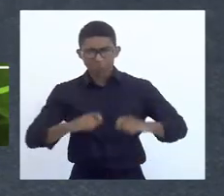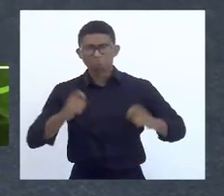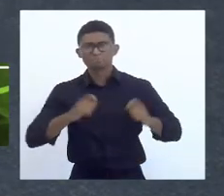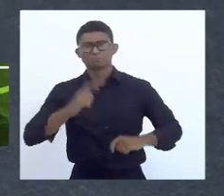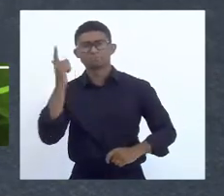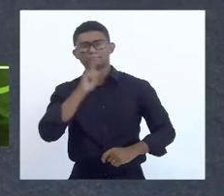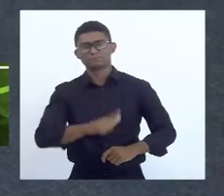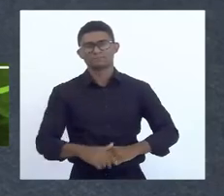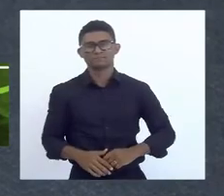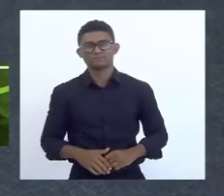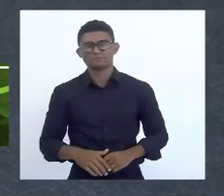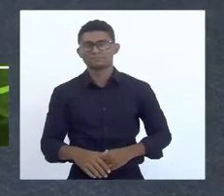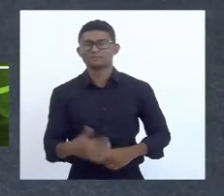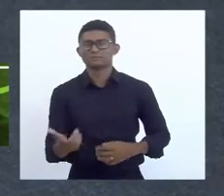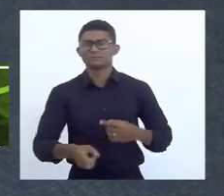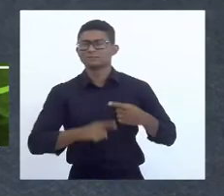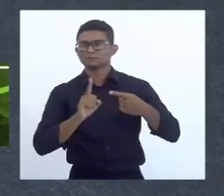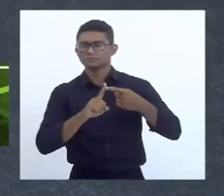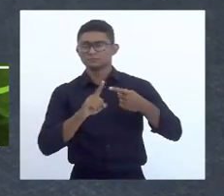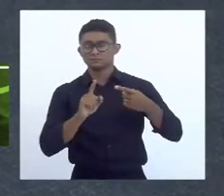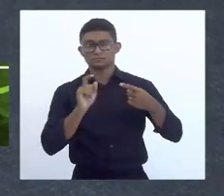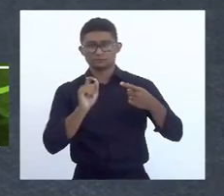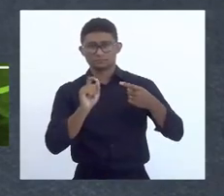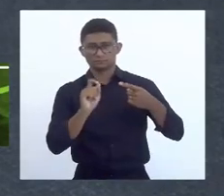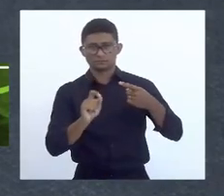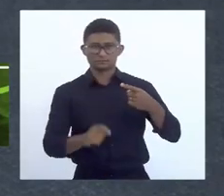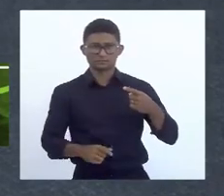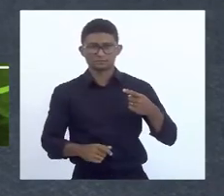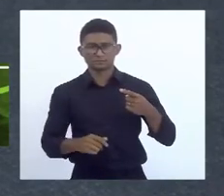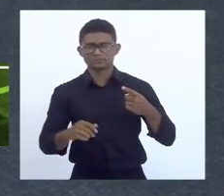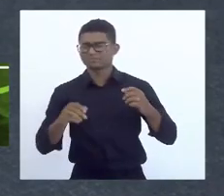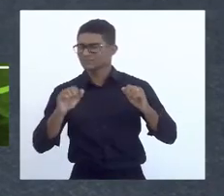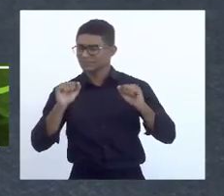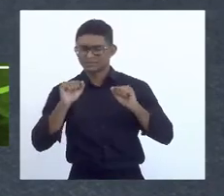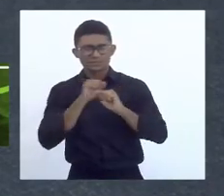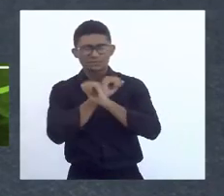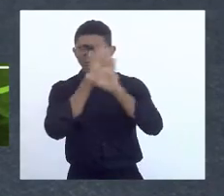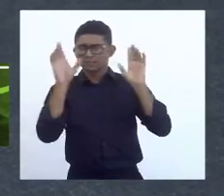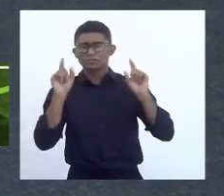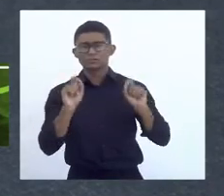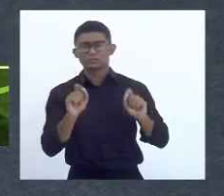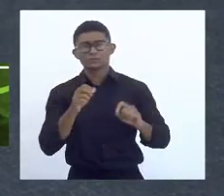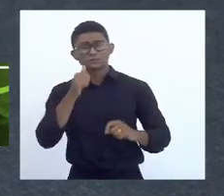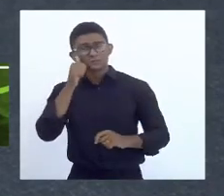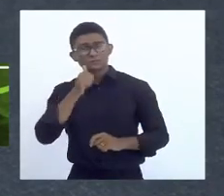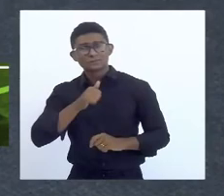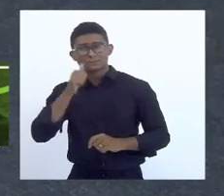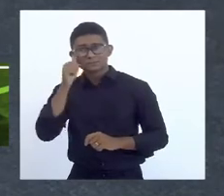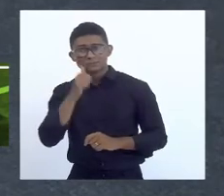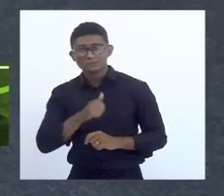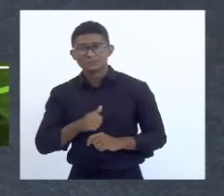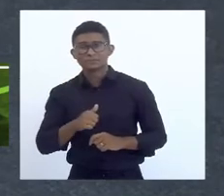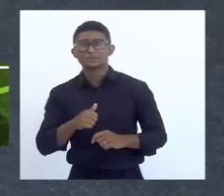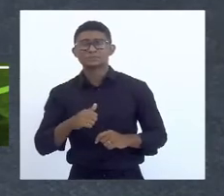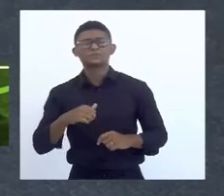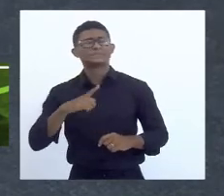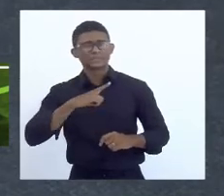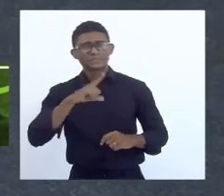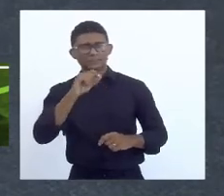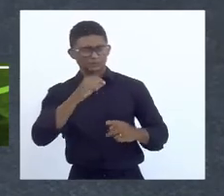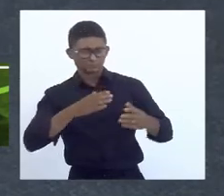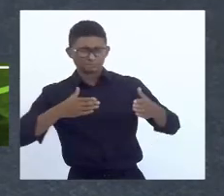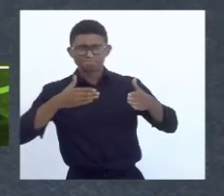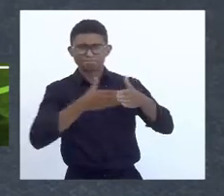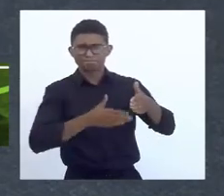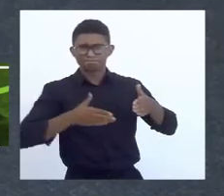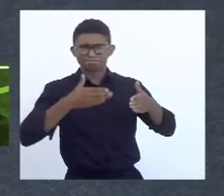Primeiro, eu acho que fica claro que as mulheres enfrentam uma série de obstáculos para chegar na